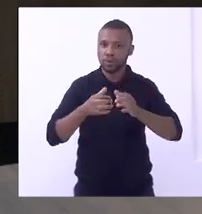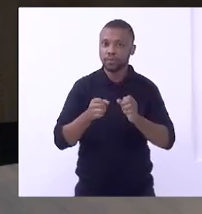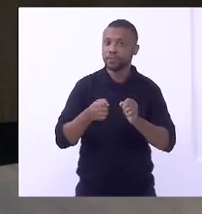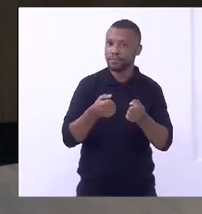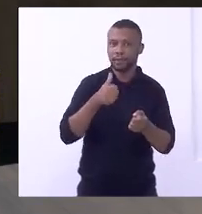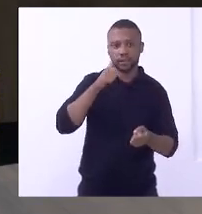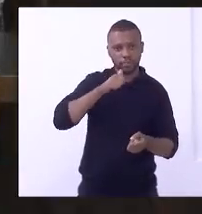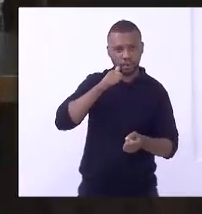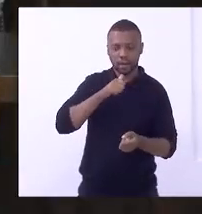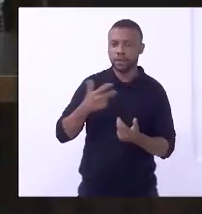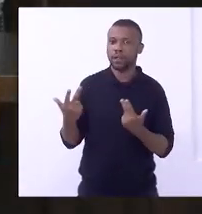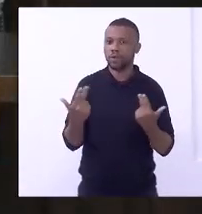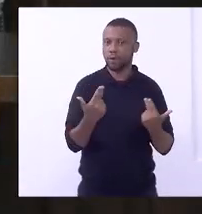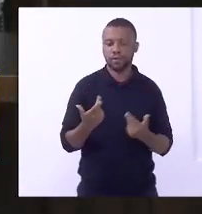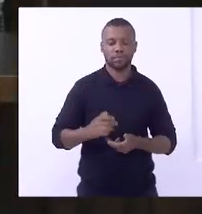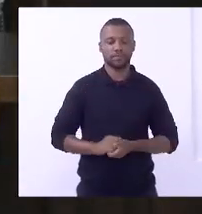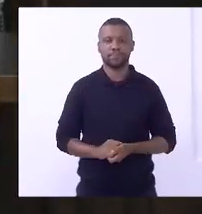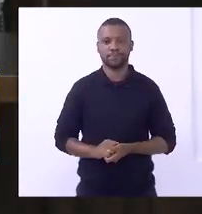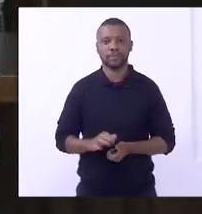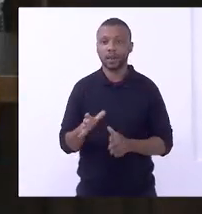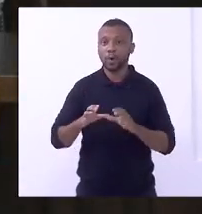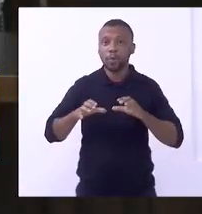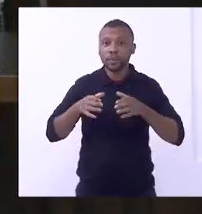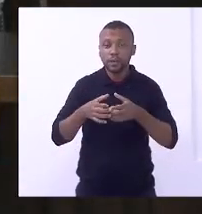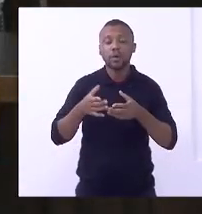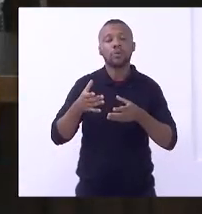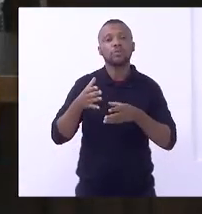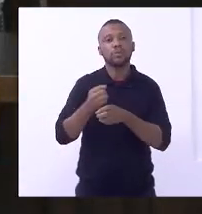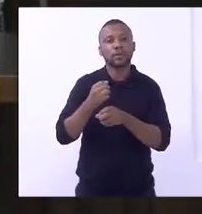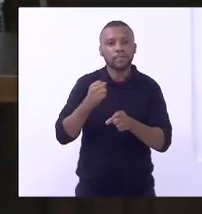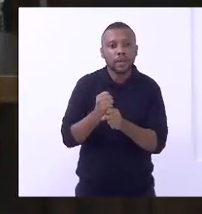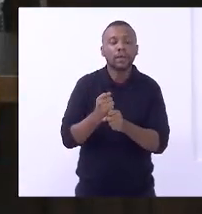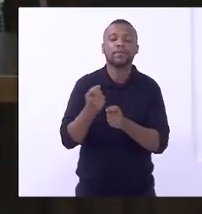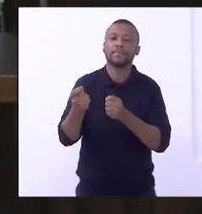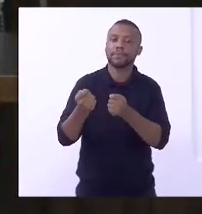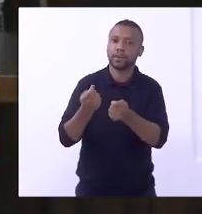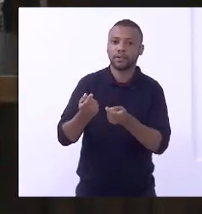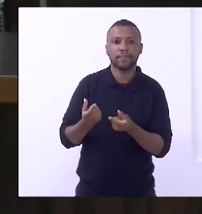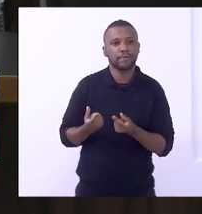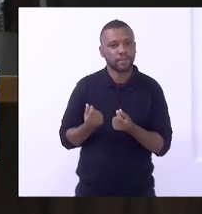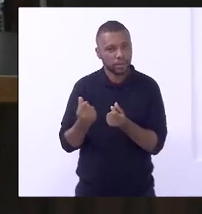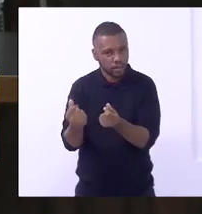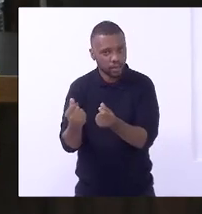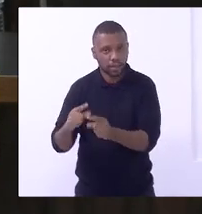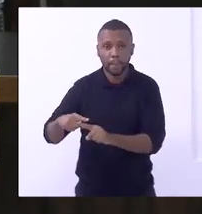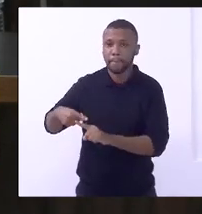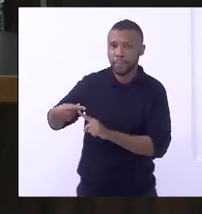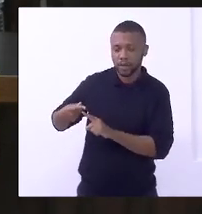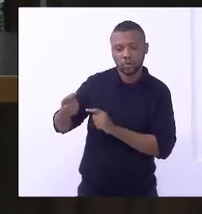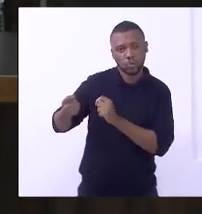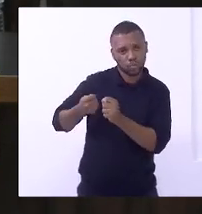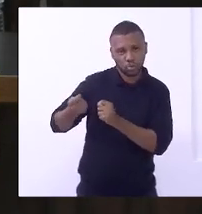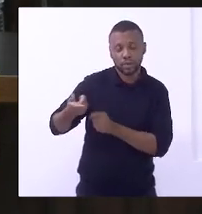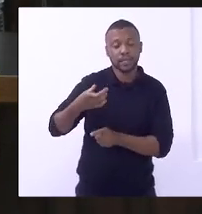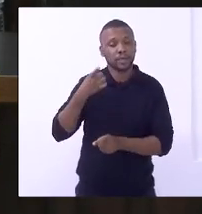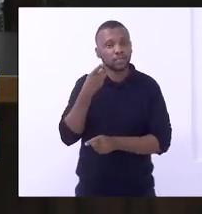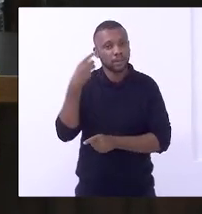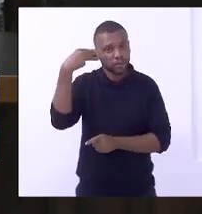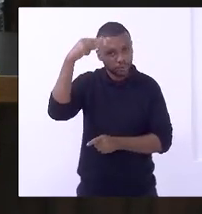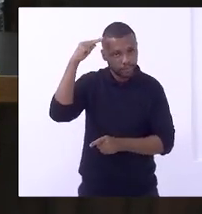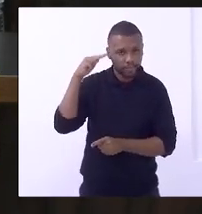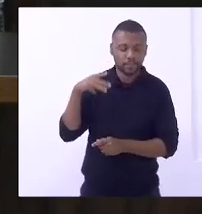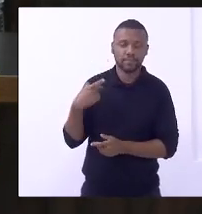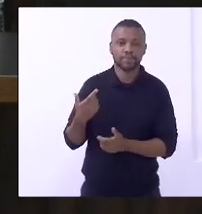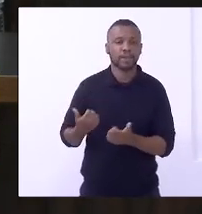Mulheres. Pela Comissão de Orçamento, Fiscalização Financeira e Controle, deputado Márcio Pacheco. Favorável. Com